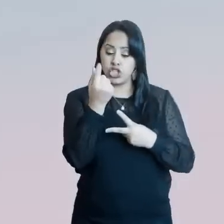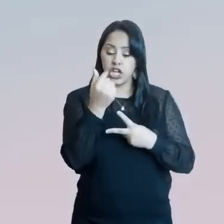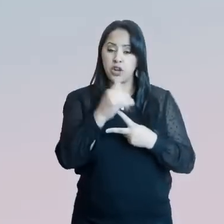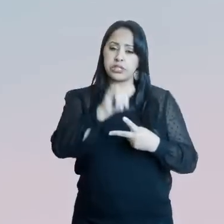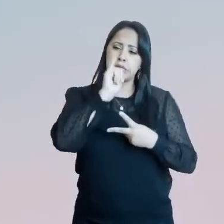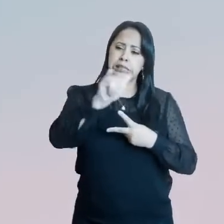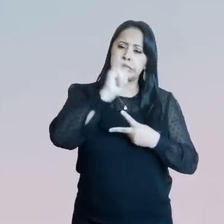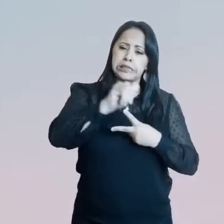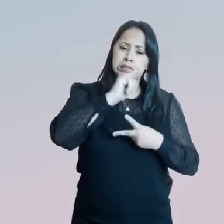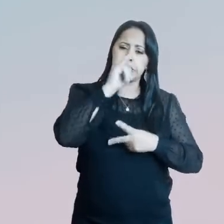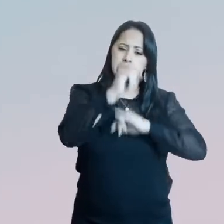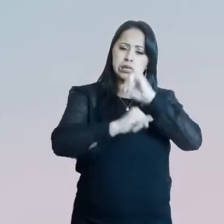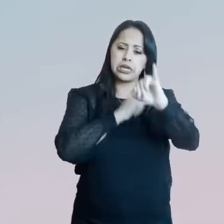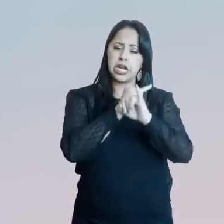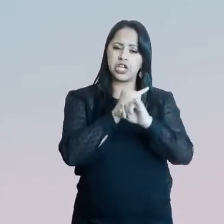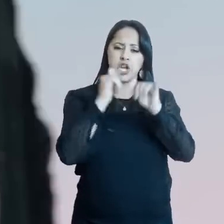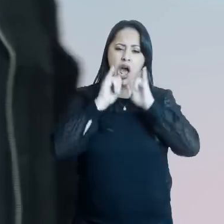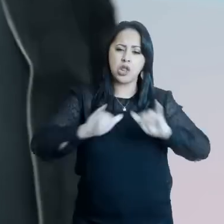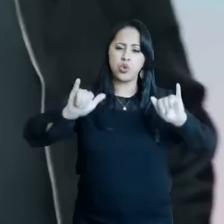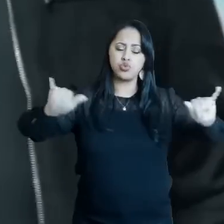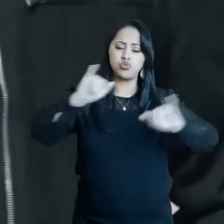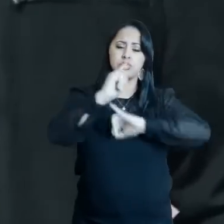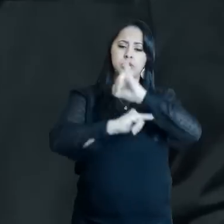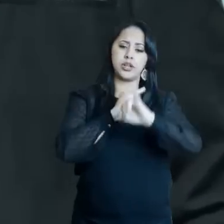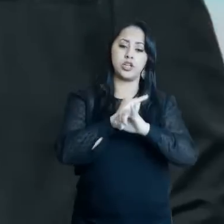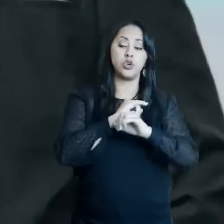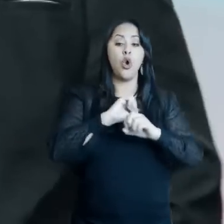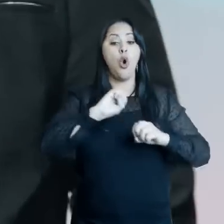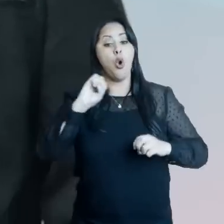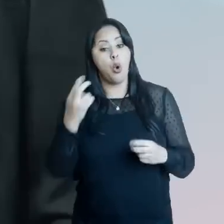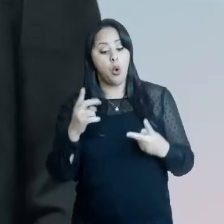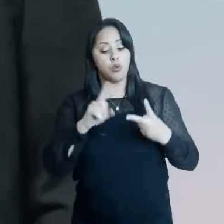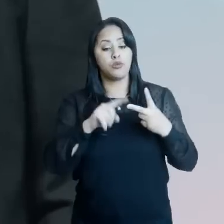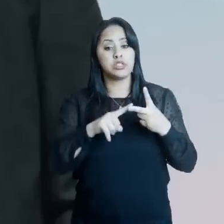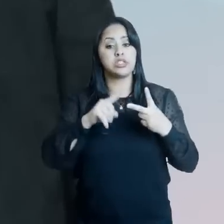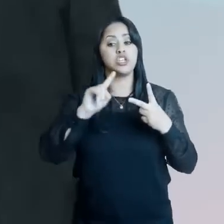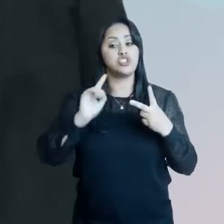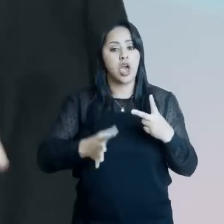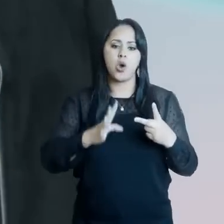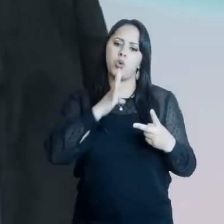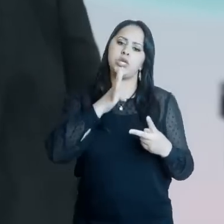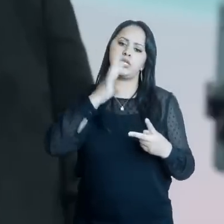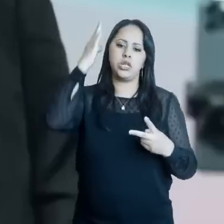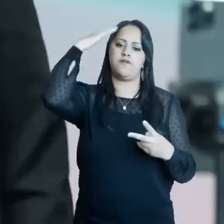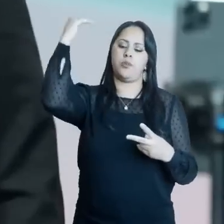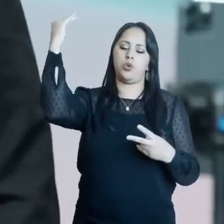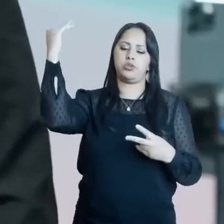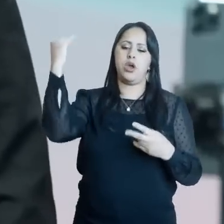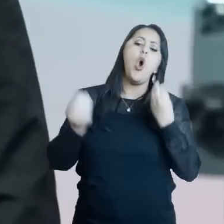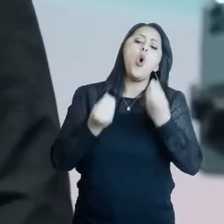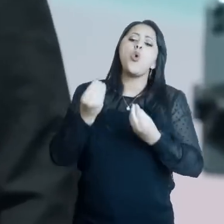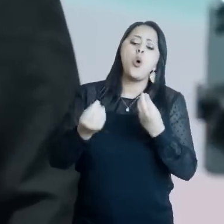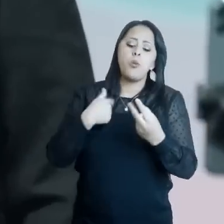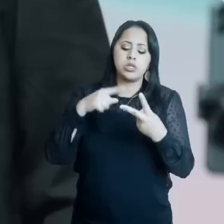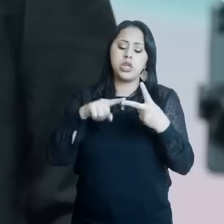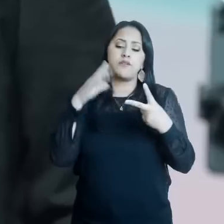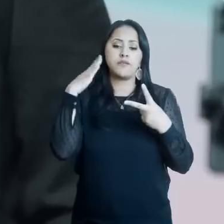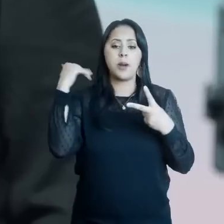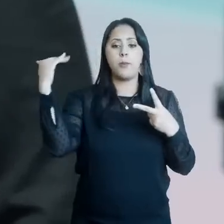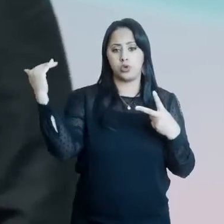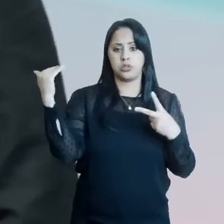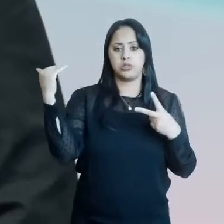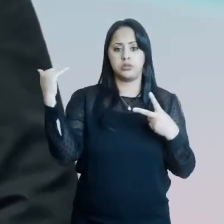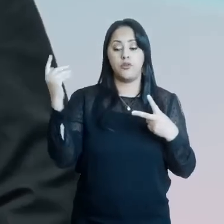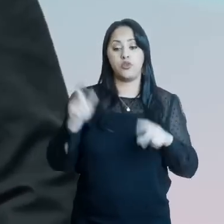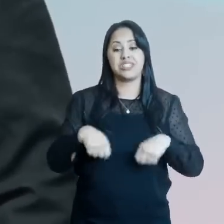poder rodar e gerar a sua autoridade, ou você precisa já ser uma autoridade. Como você se torna uma autoridade? Você se torna uma autoridade ao